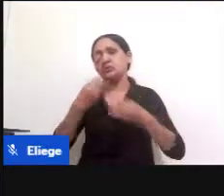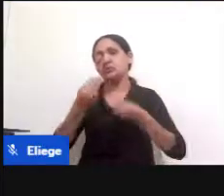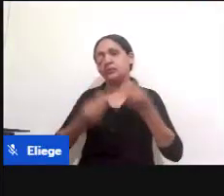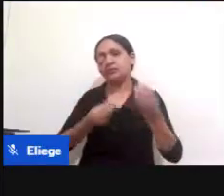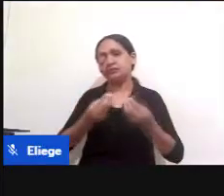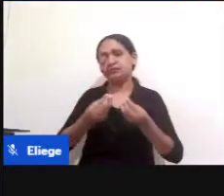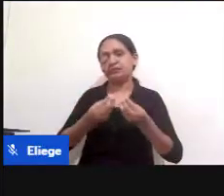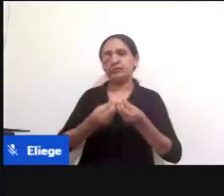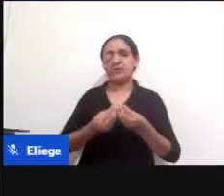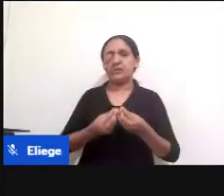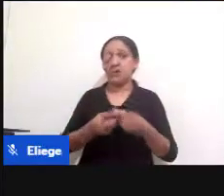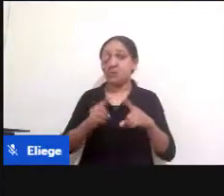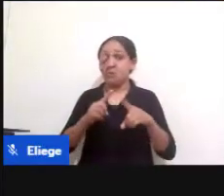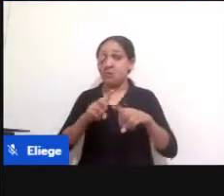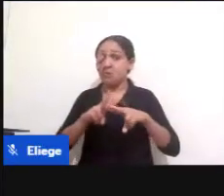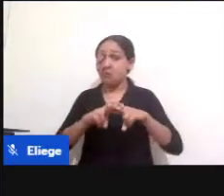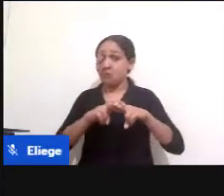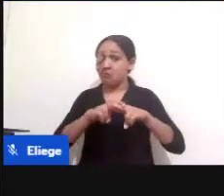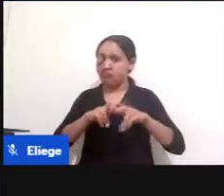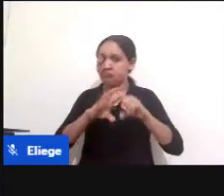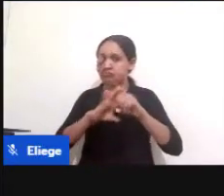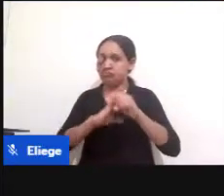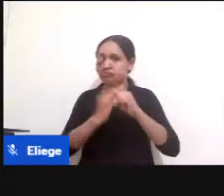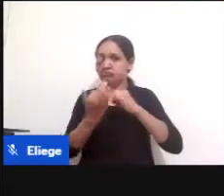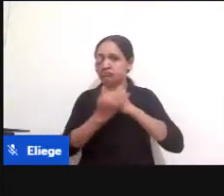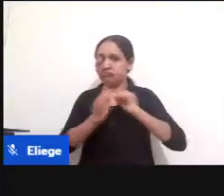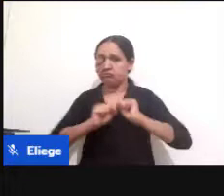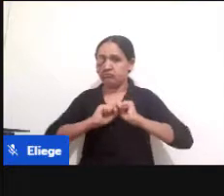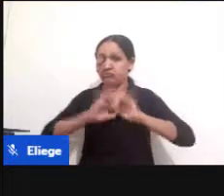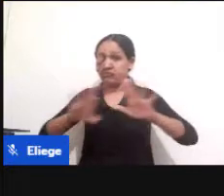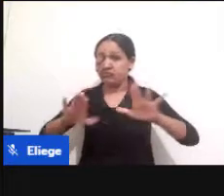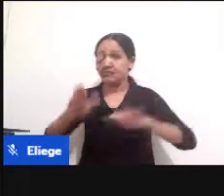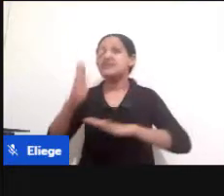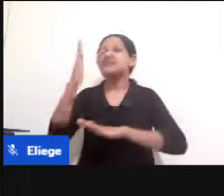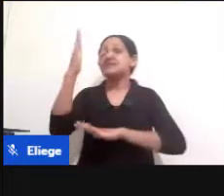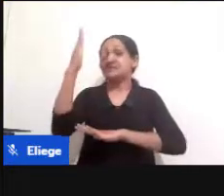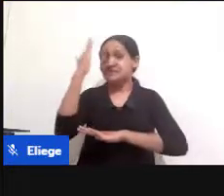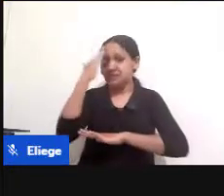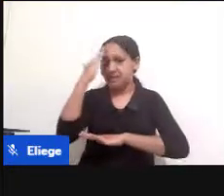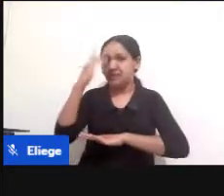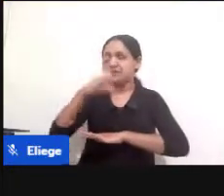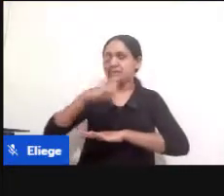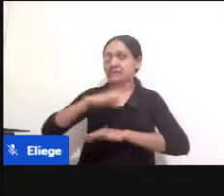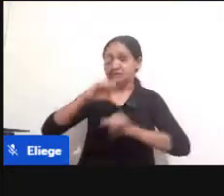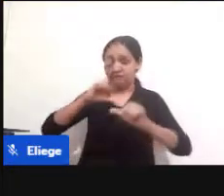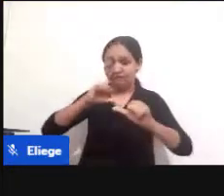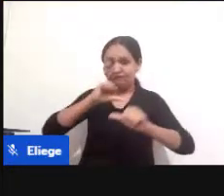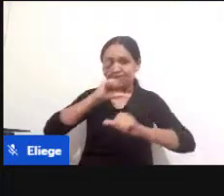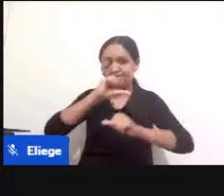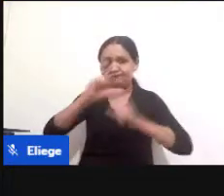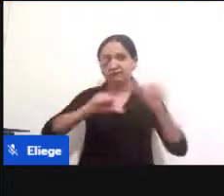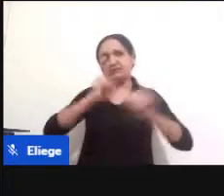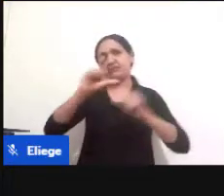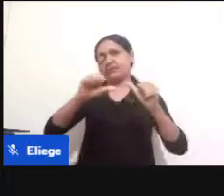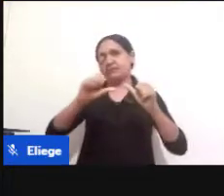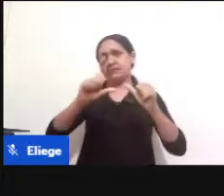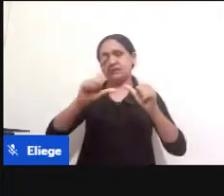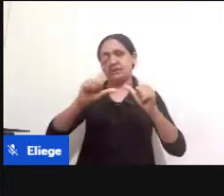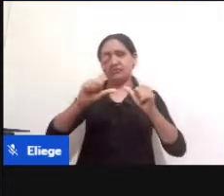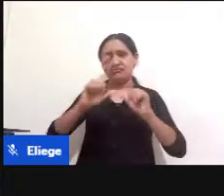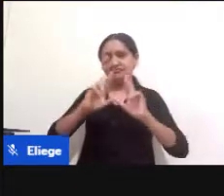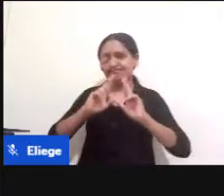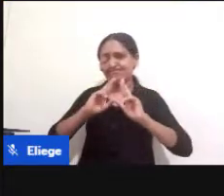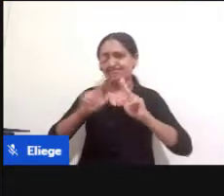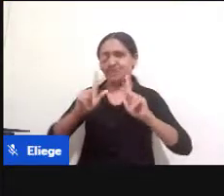devido à pandemia, a gente sabe que ocorreu uma mudança, mas uma mudança muito brusca, onde a gente não estava preparado. Nós